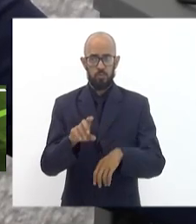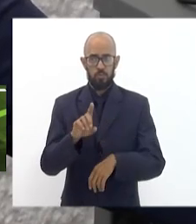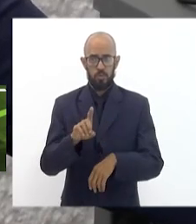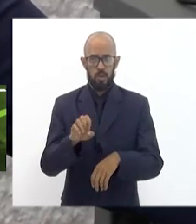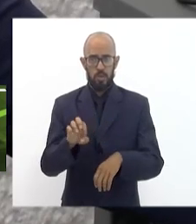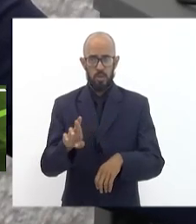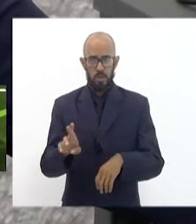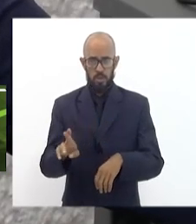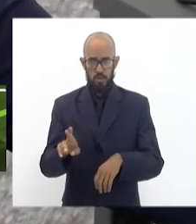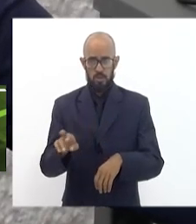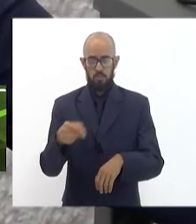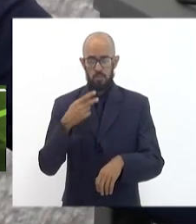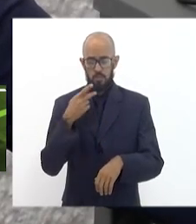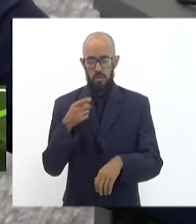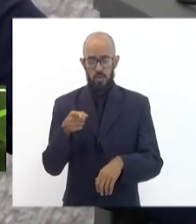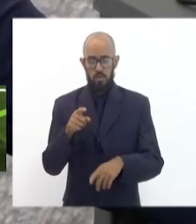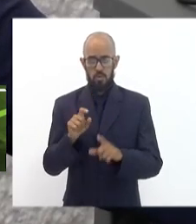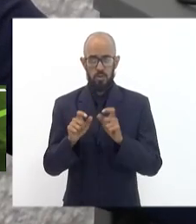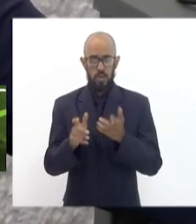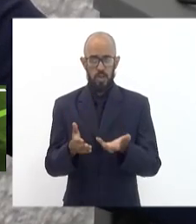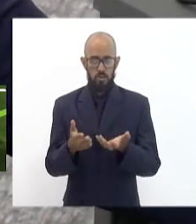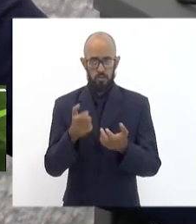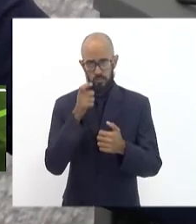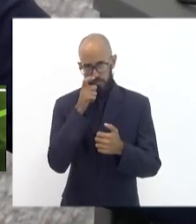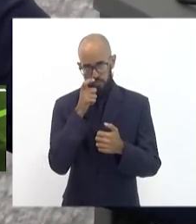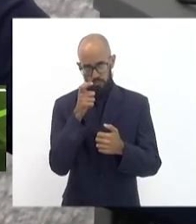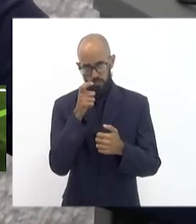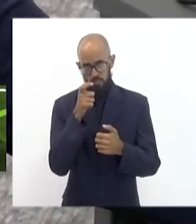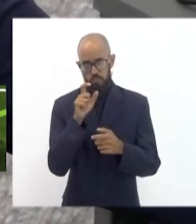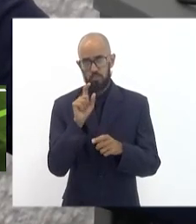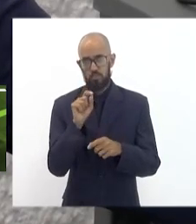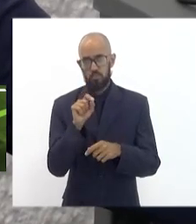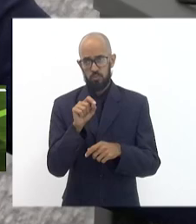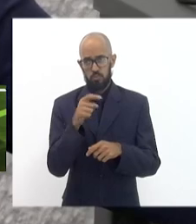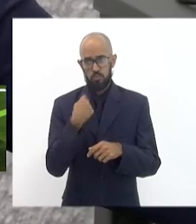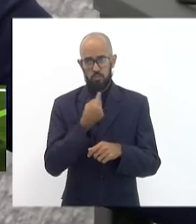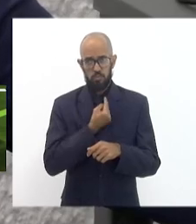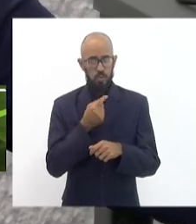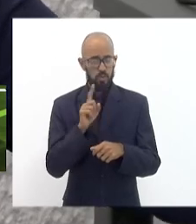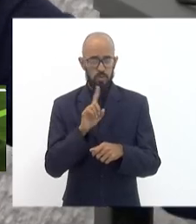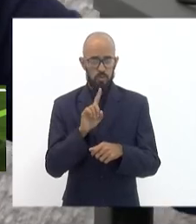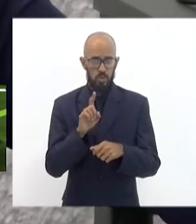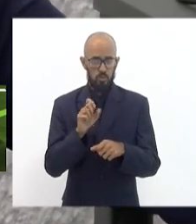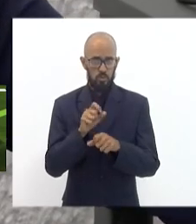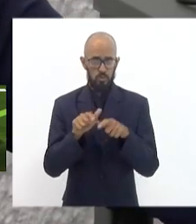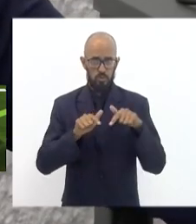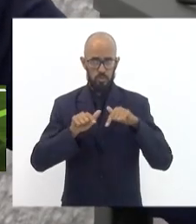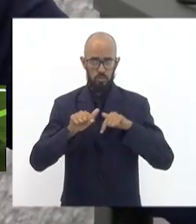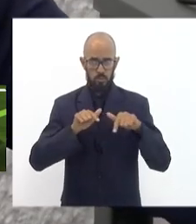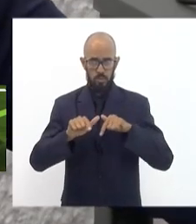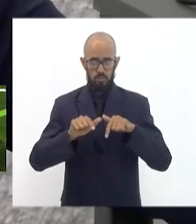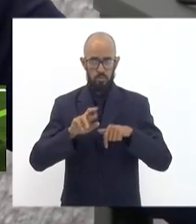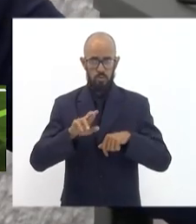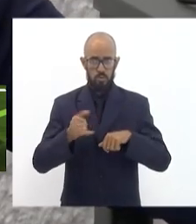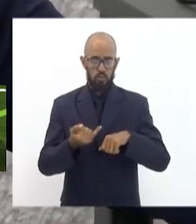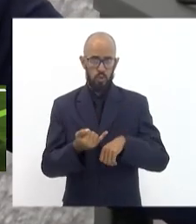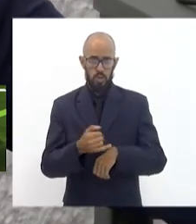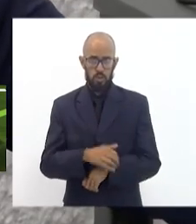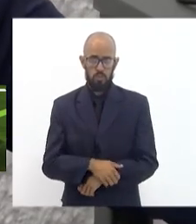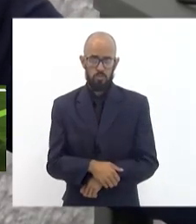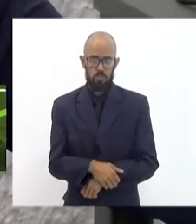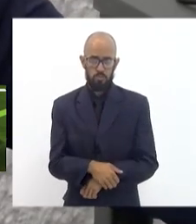como você comentou que ele é só chamar atenção Para uma questão nós não trabalhamos em RJ